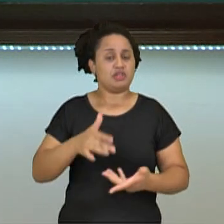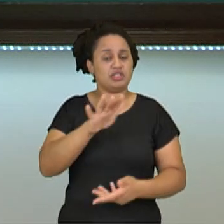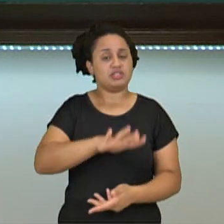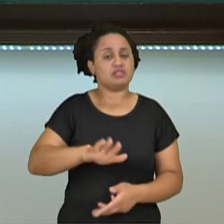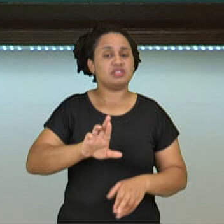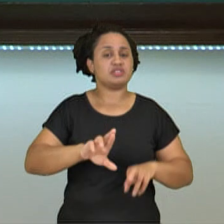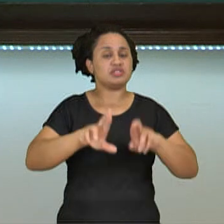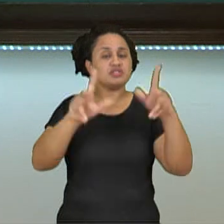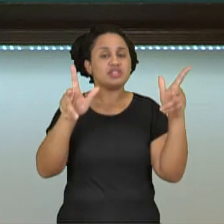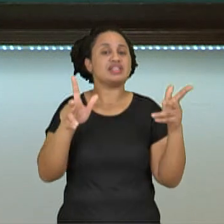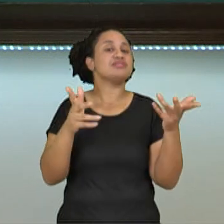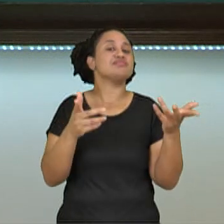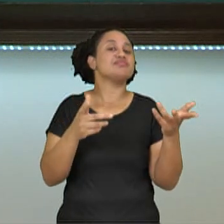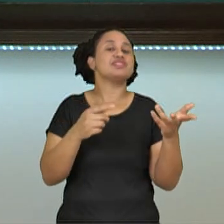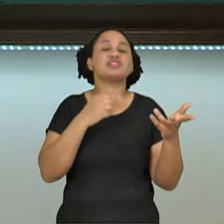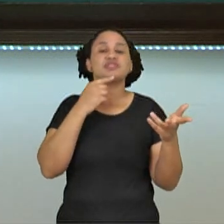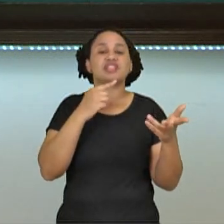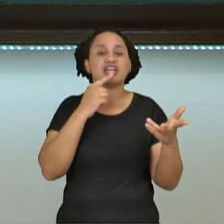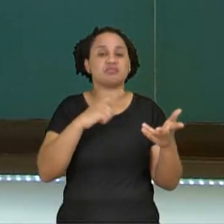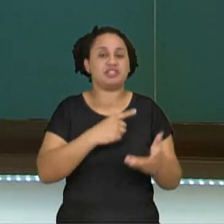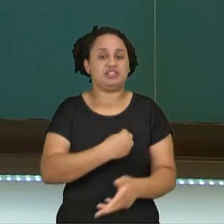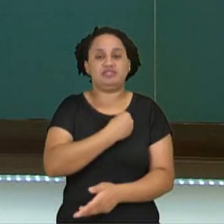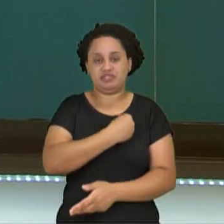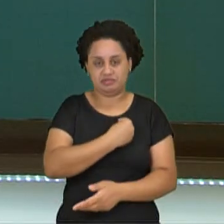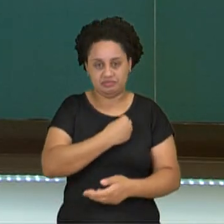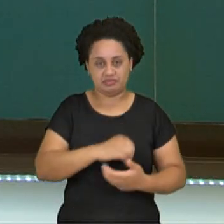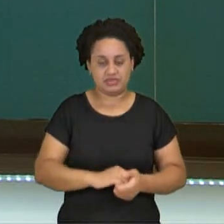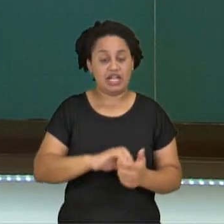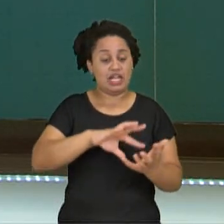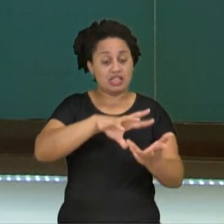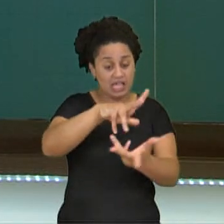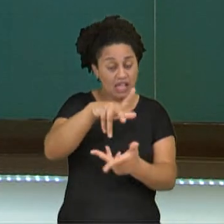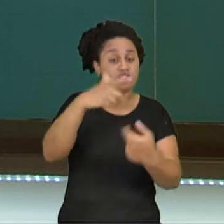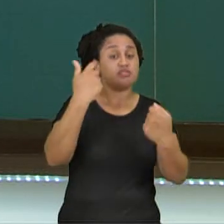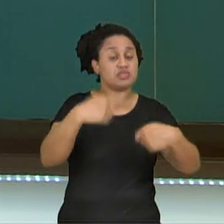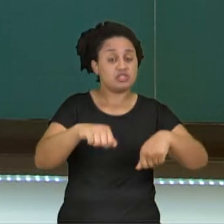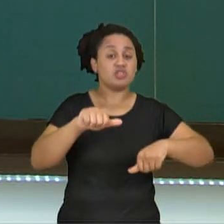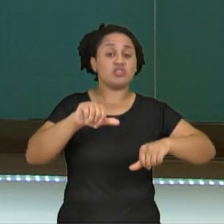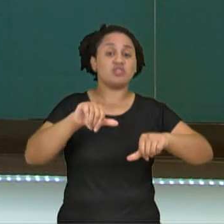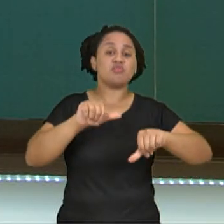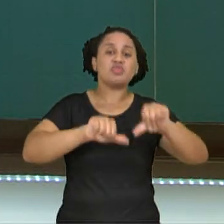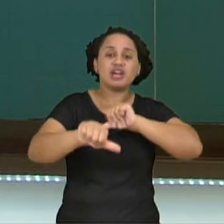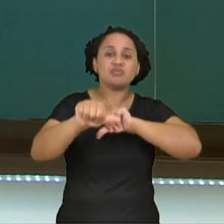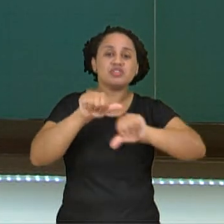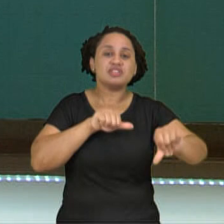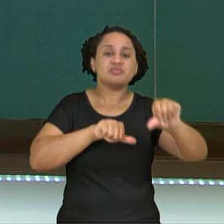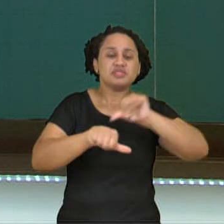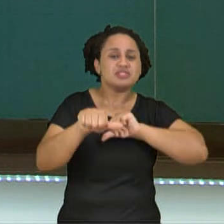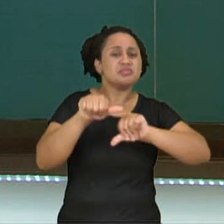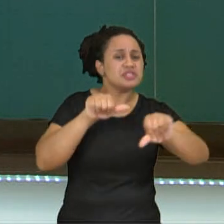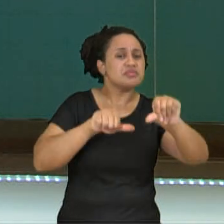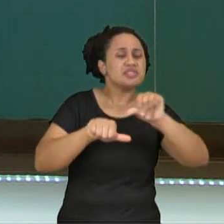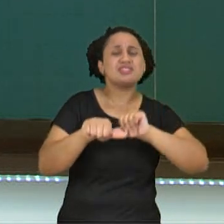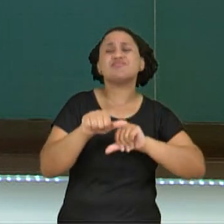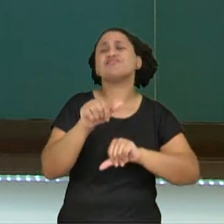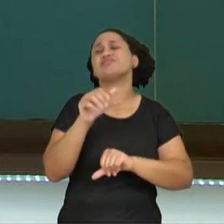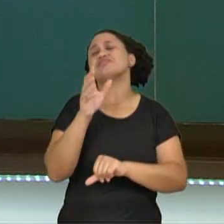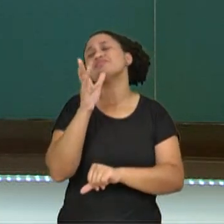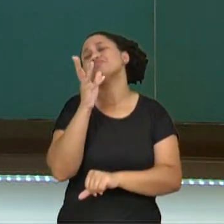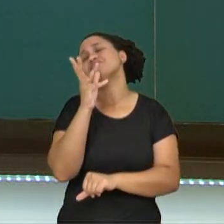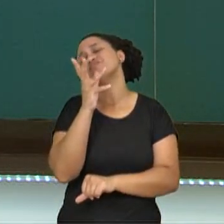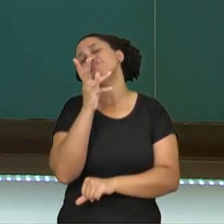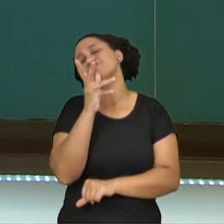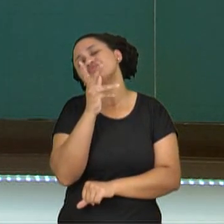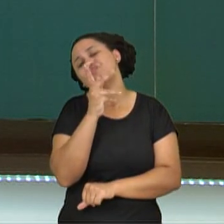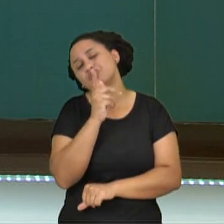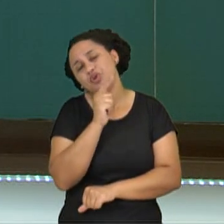adversas não possibilitam a vida. A Terra teve que sofrer modificações e demorou essas modificações para que a